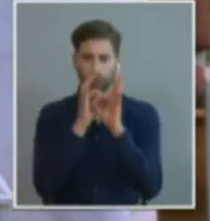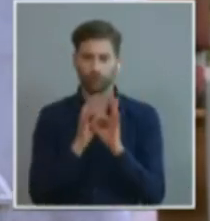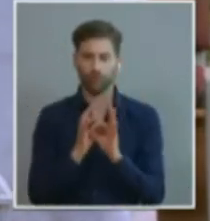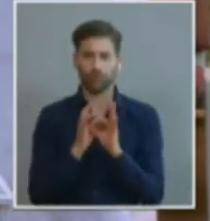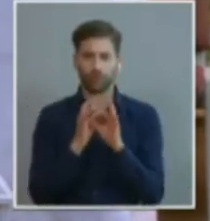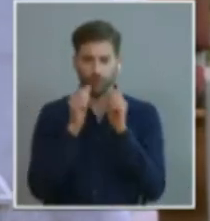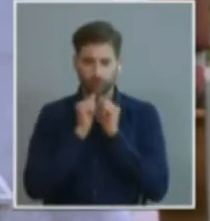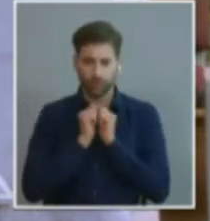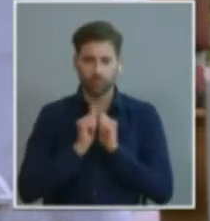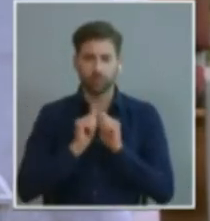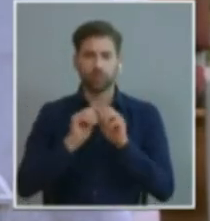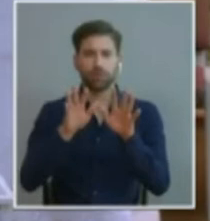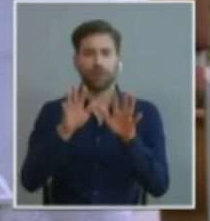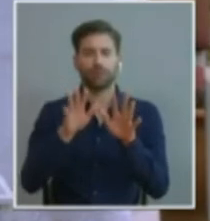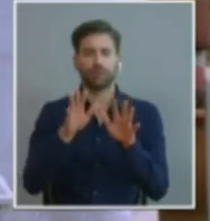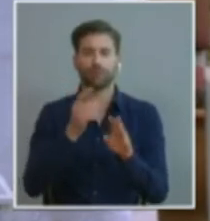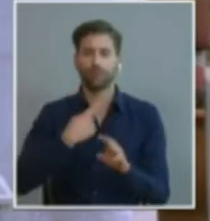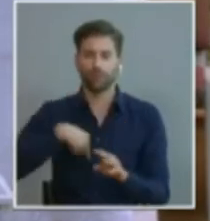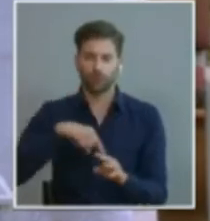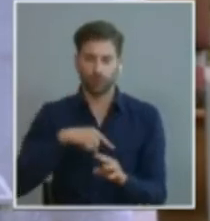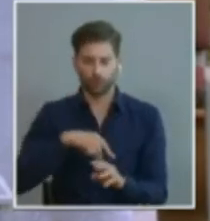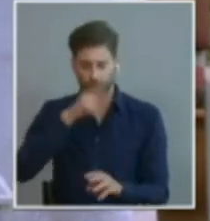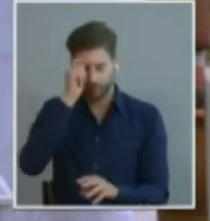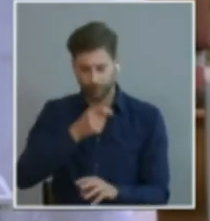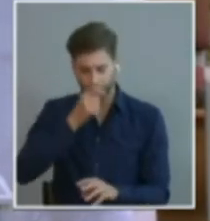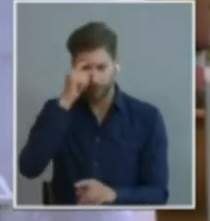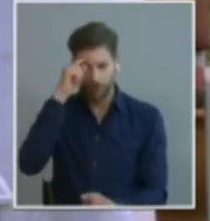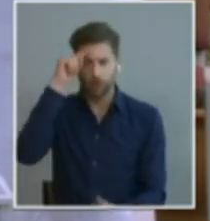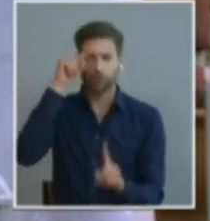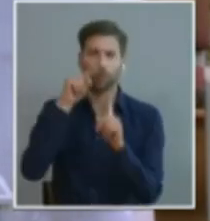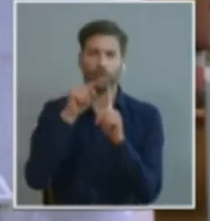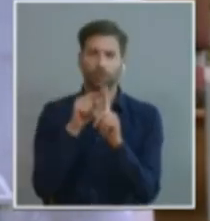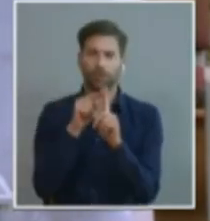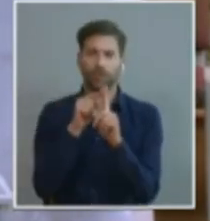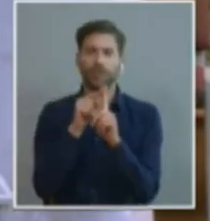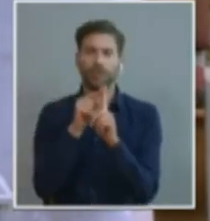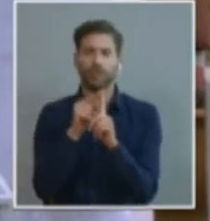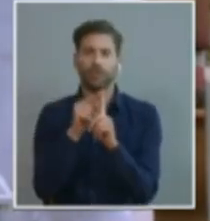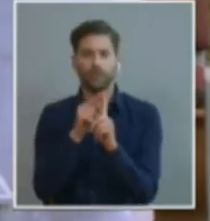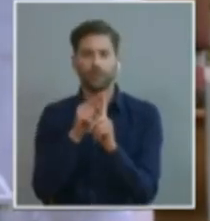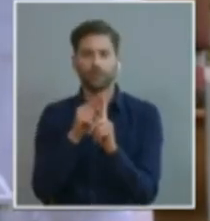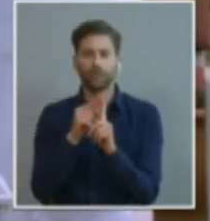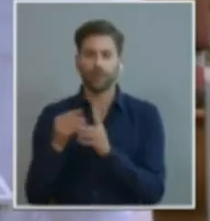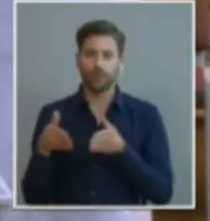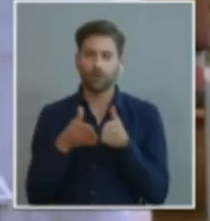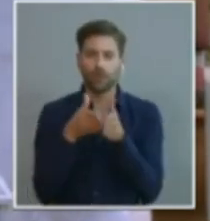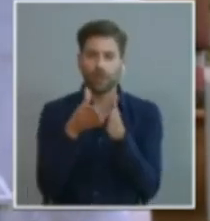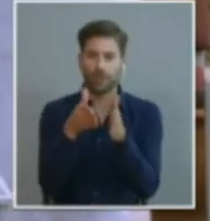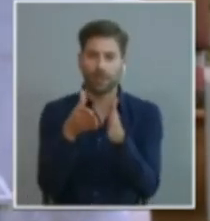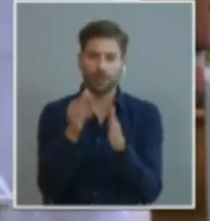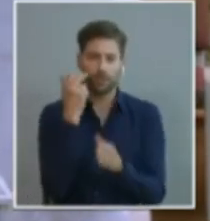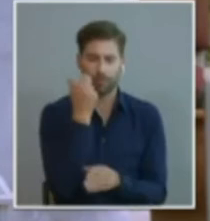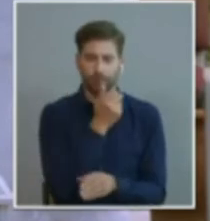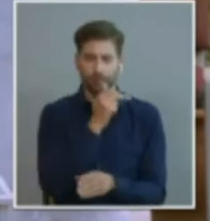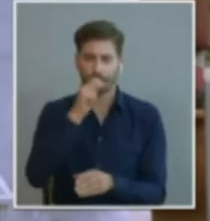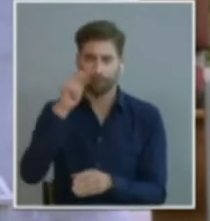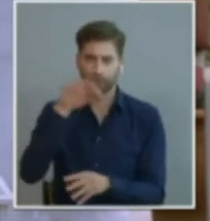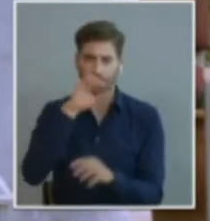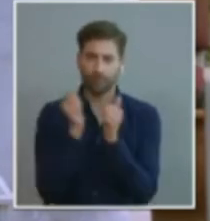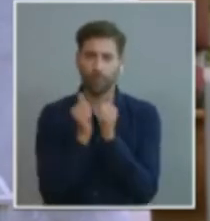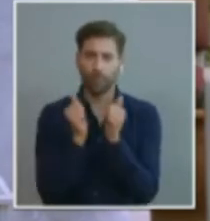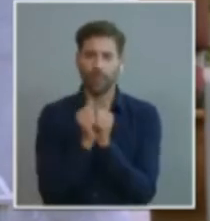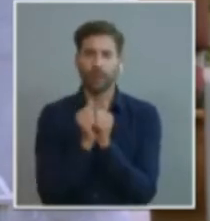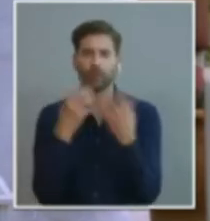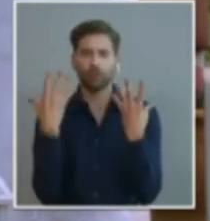oferenda permanente, a fim de alcançarmos a herança eterna, em companhia dos vossos eleitos, com a Virgem